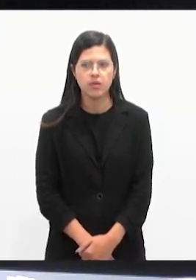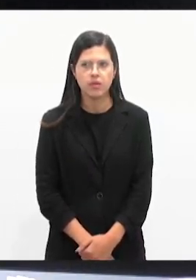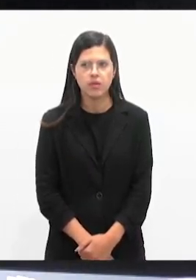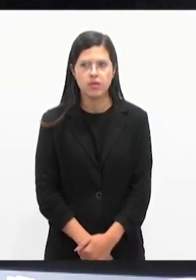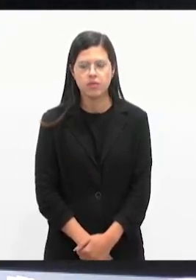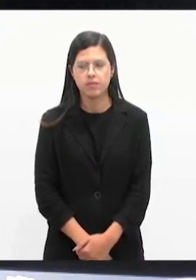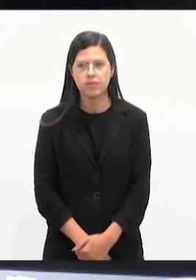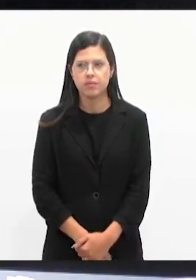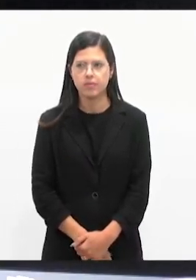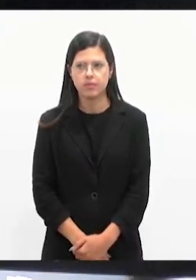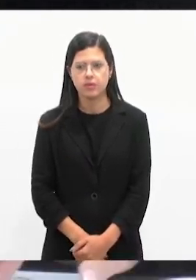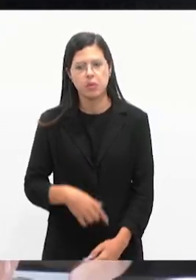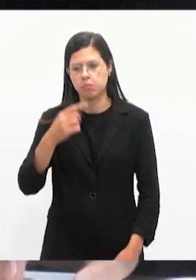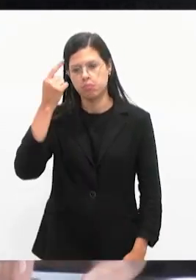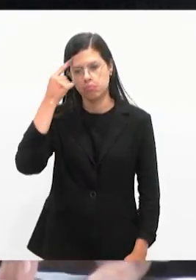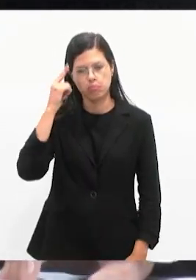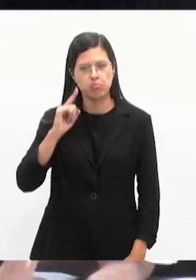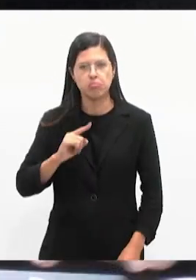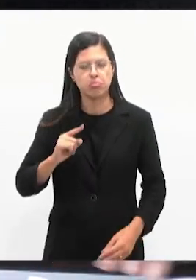Onde é que ela teve origem?